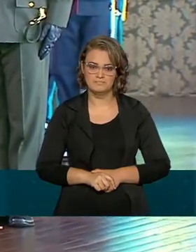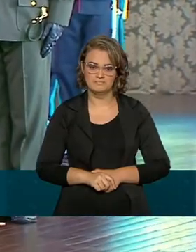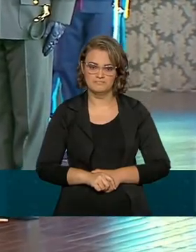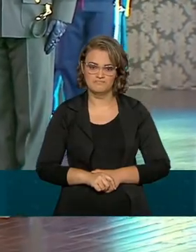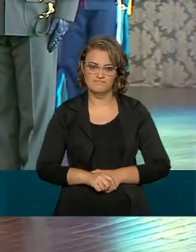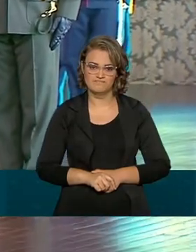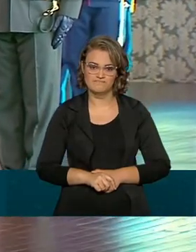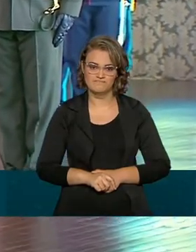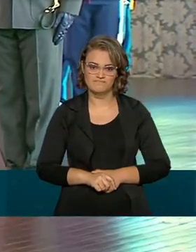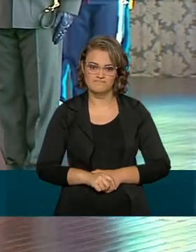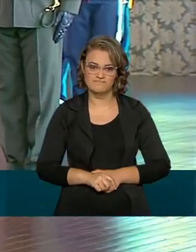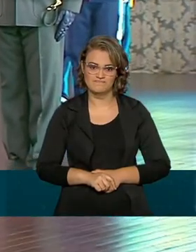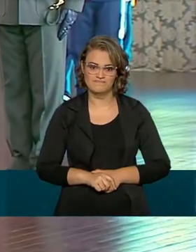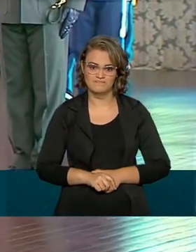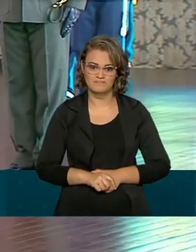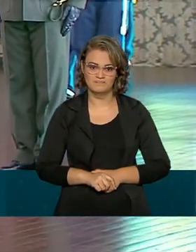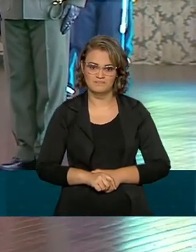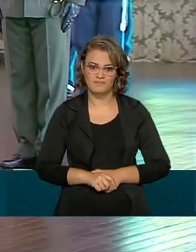E